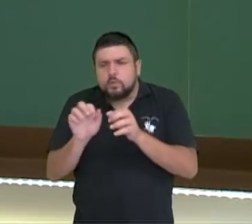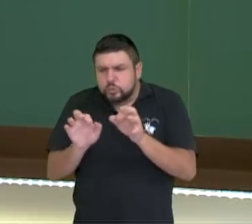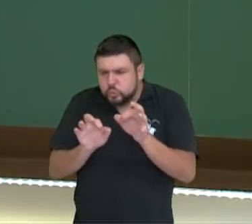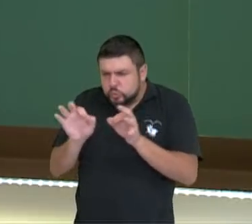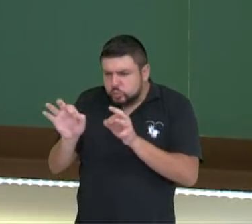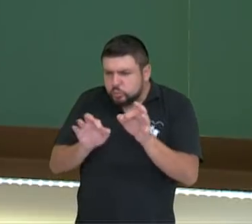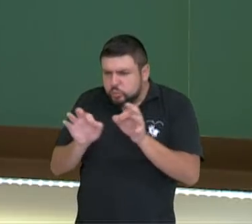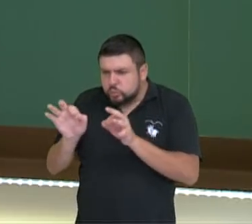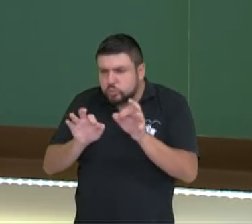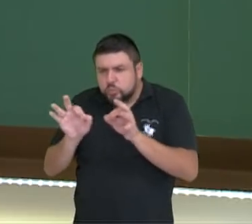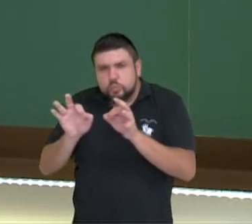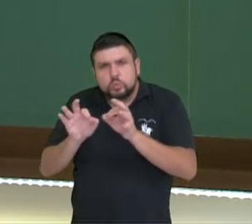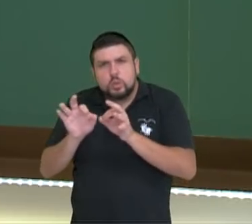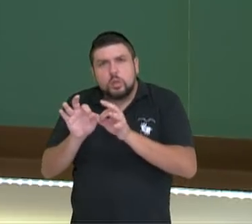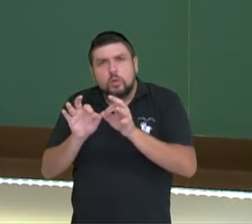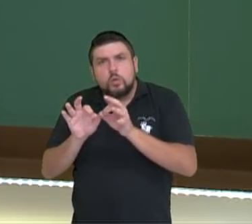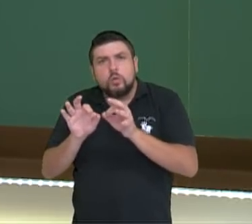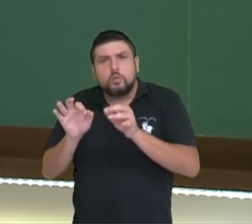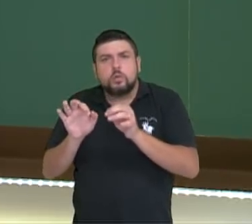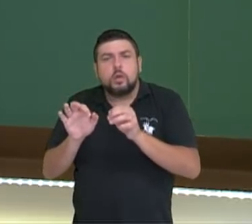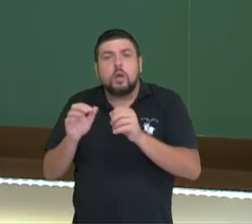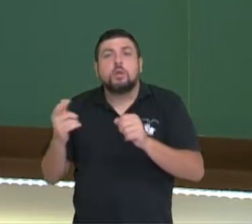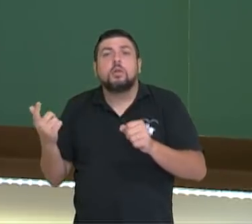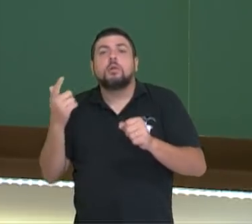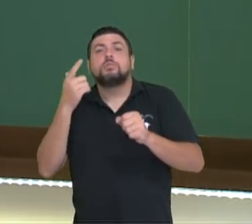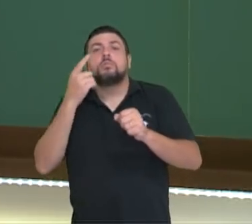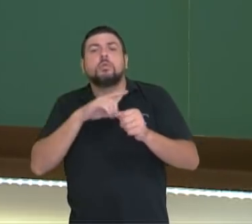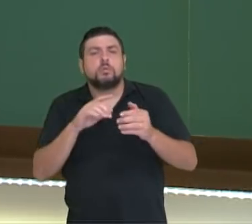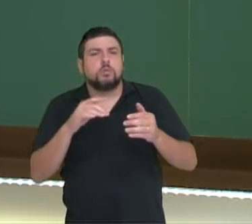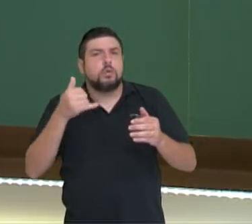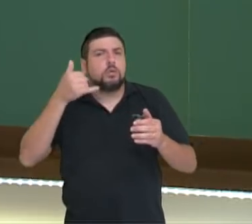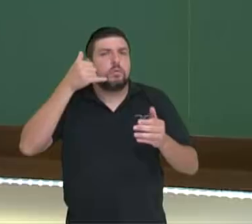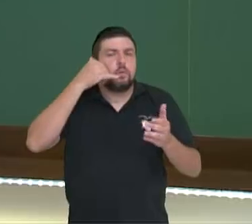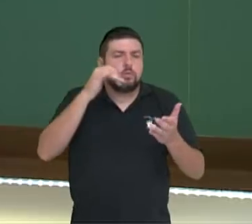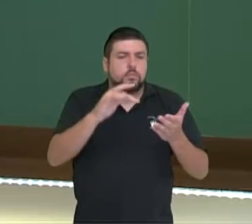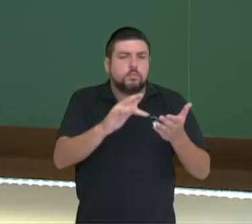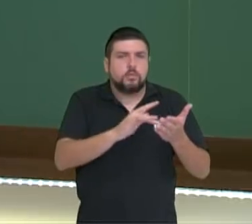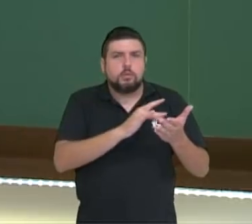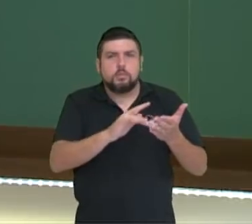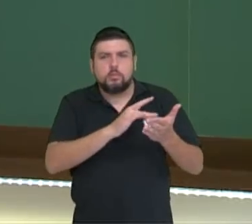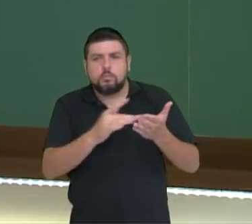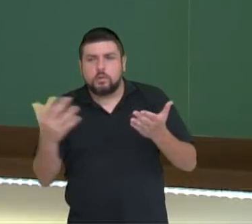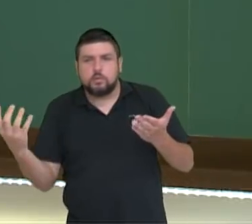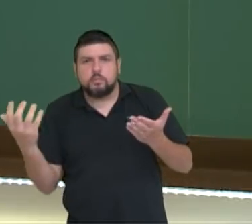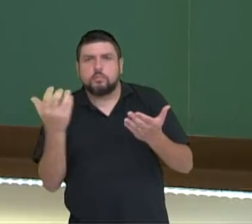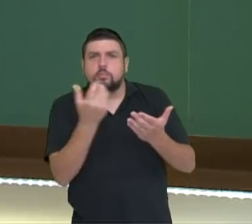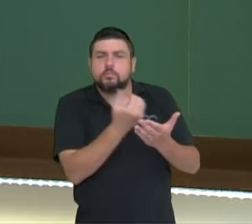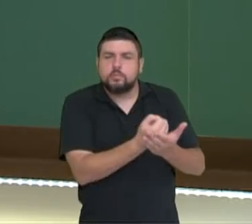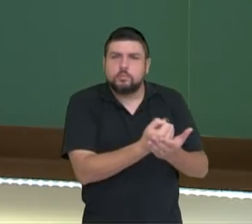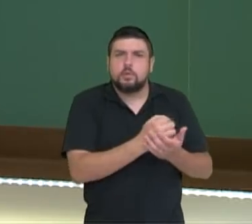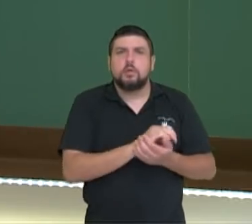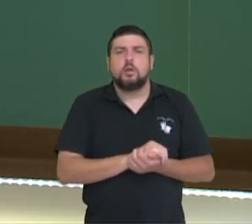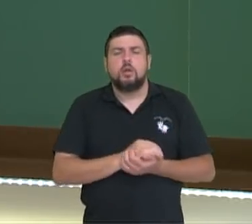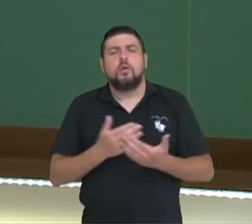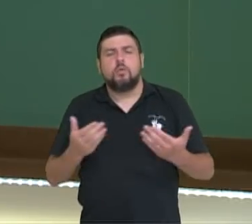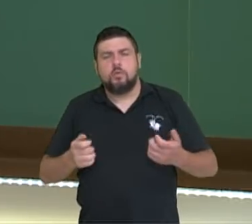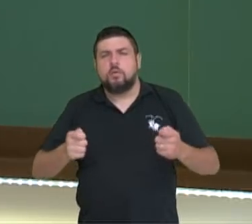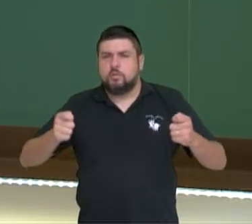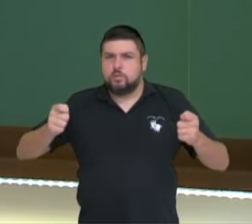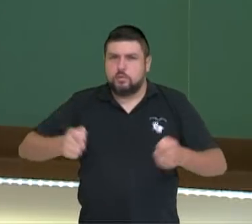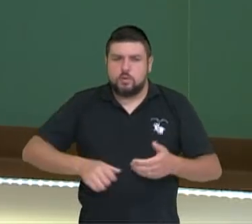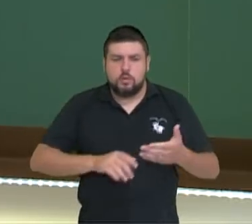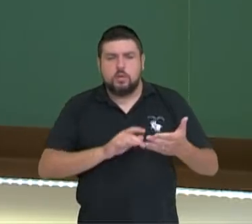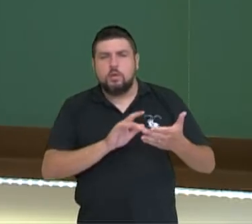para os dispositivos móveis, tá? Para o tablet, para o smartphone. Então hoje já é possível jogar o